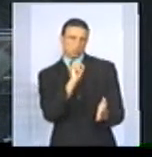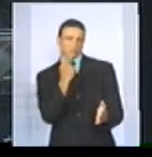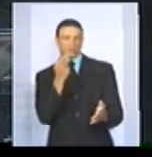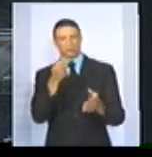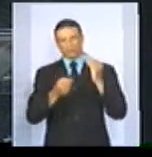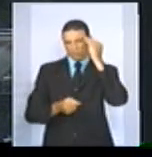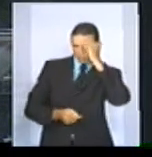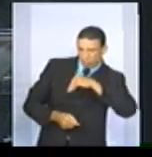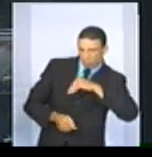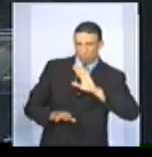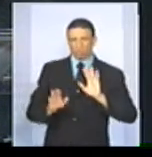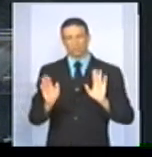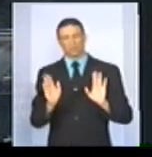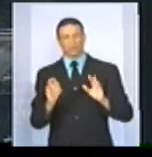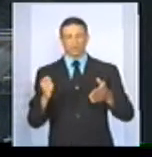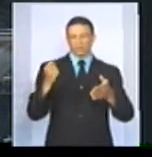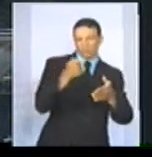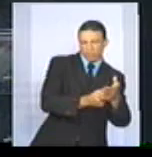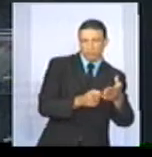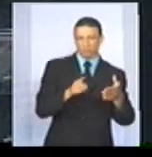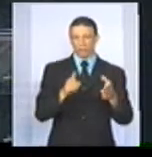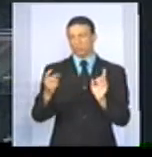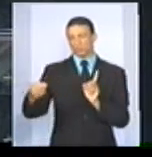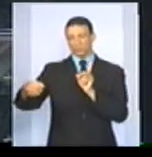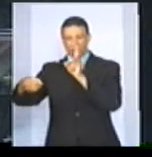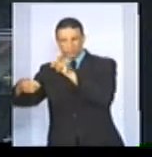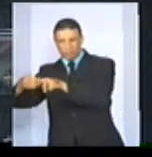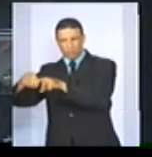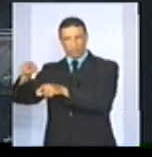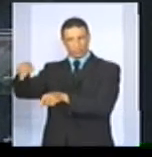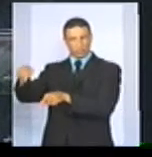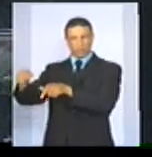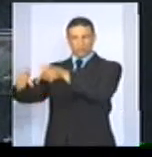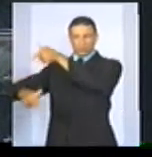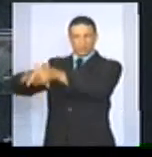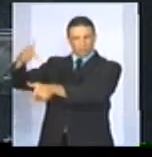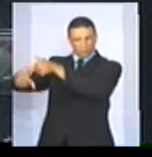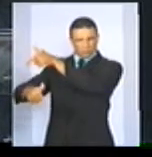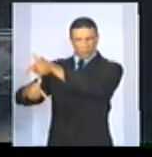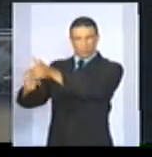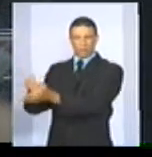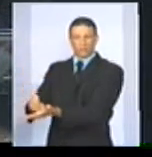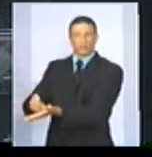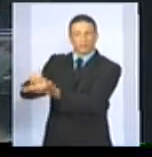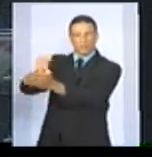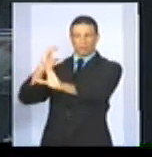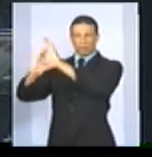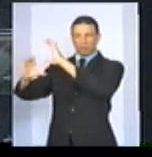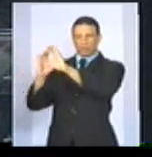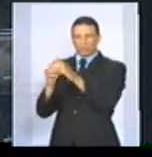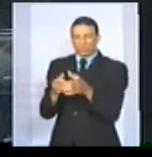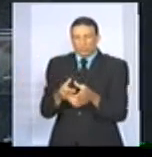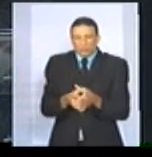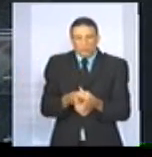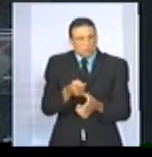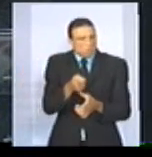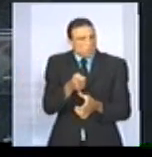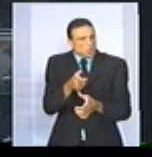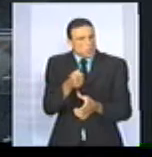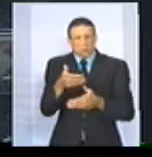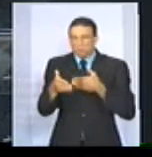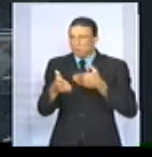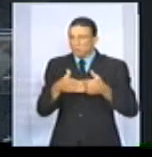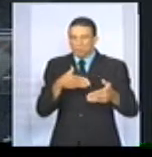ser coligado societariamente de uma empresa prestadora de serviço de telecomunicação, por menor que seja essa prestadora de serviço de